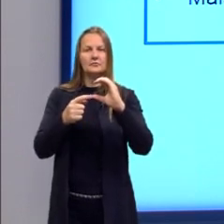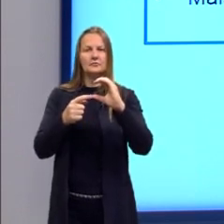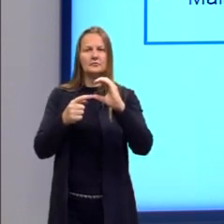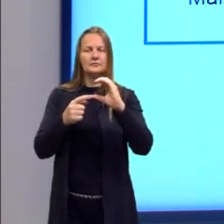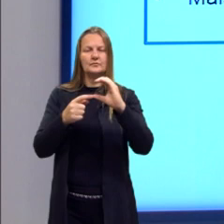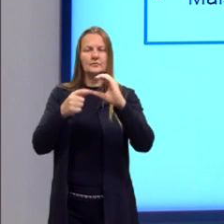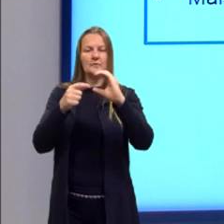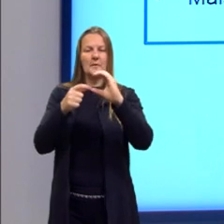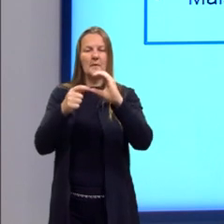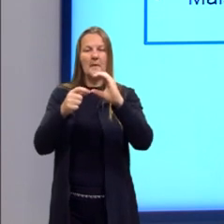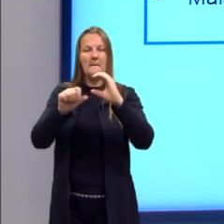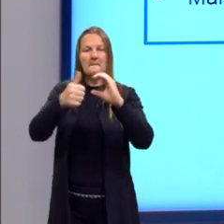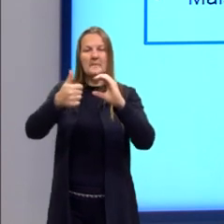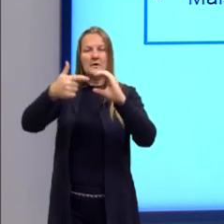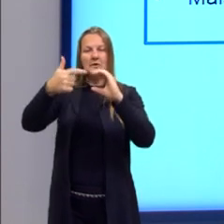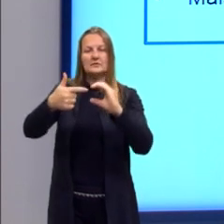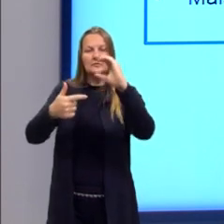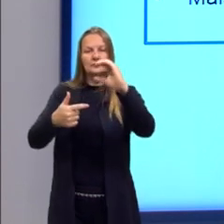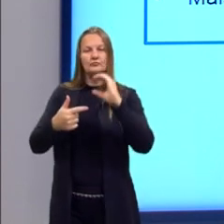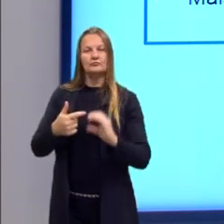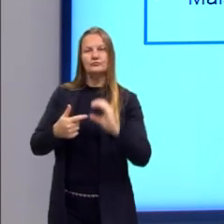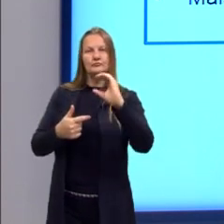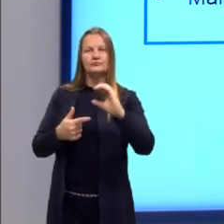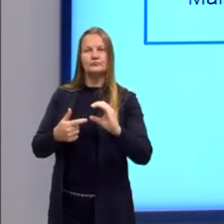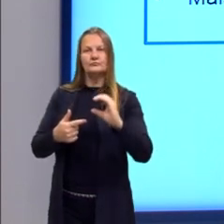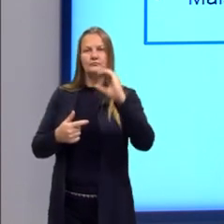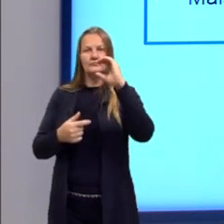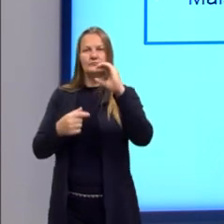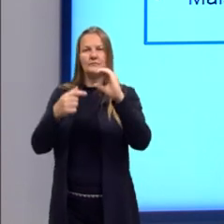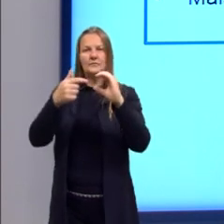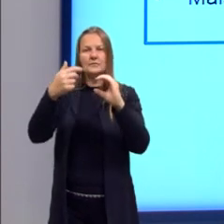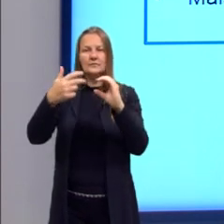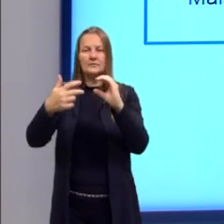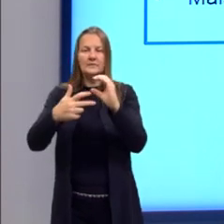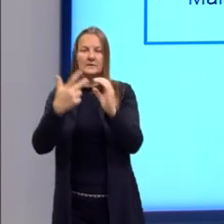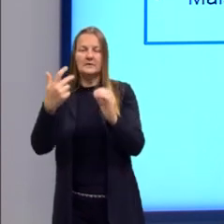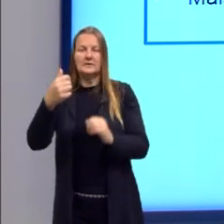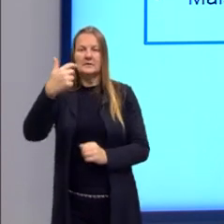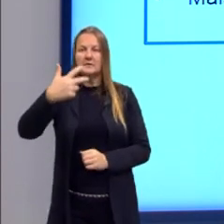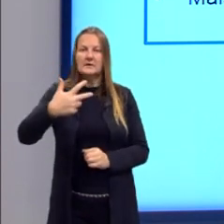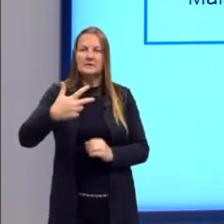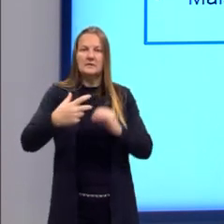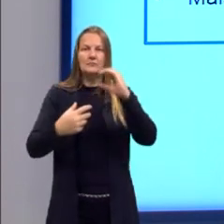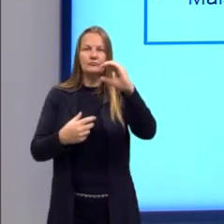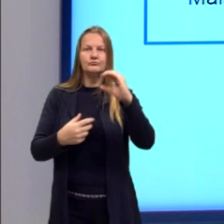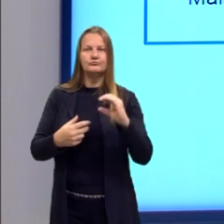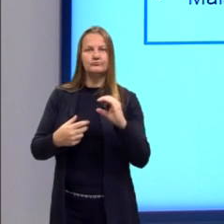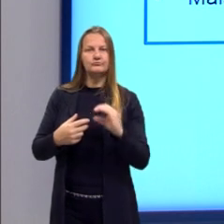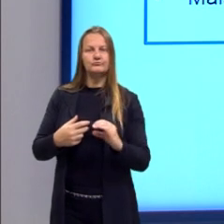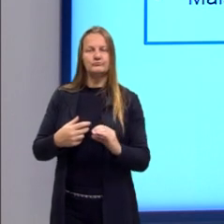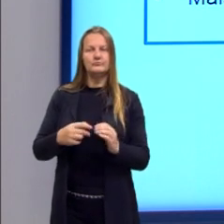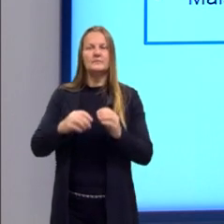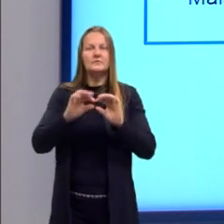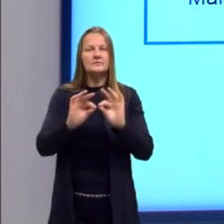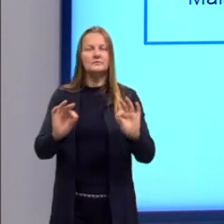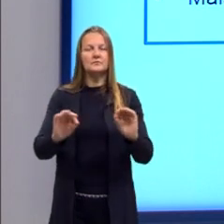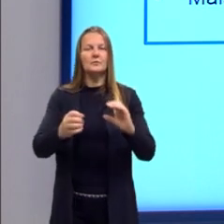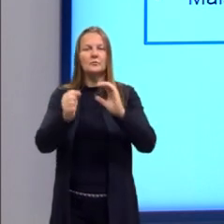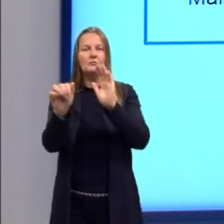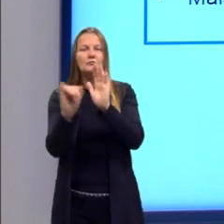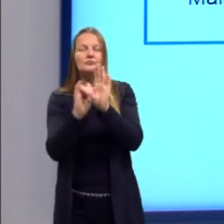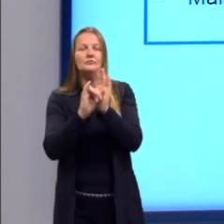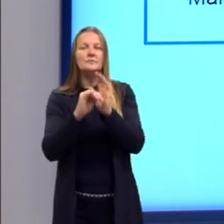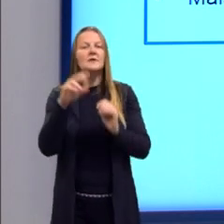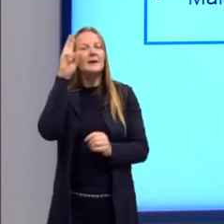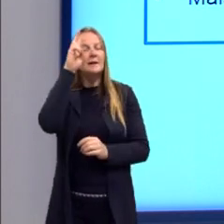secundário um álcool secundário e o carbono terciário álcool terciário essa classificação é simples a gente conseguir identificar